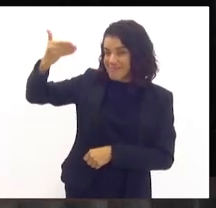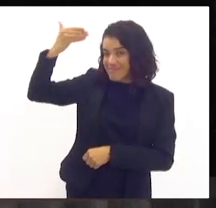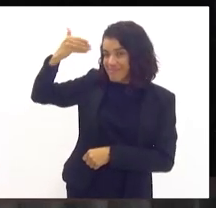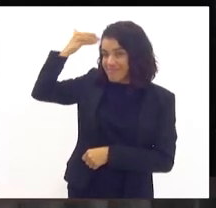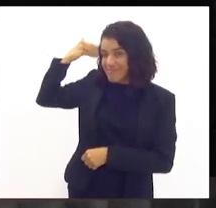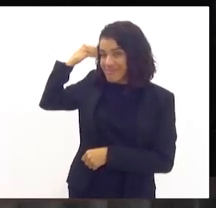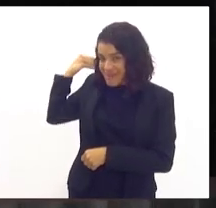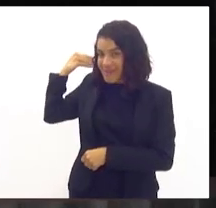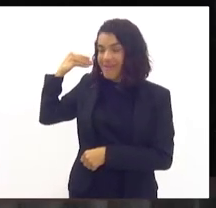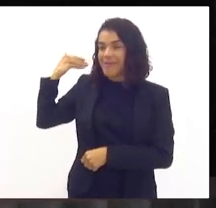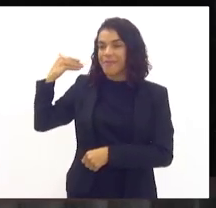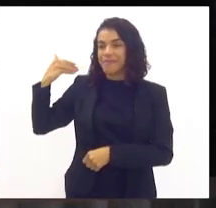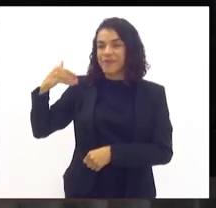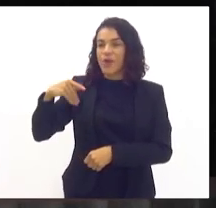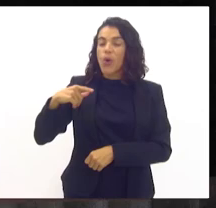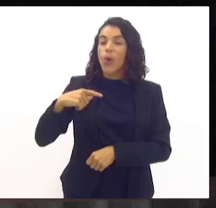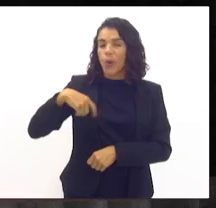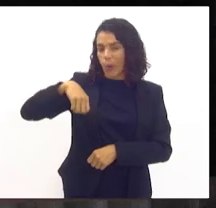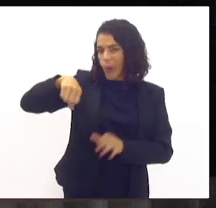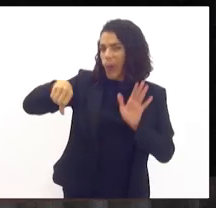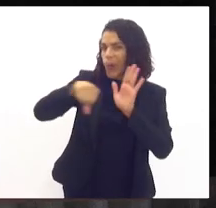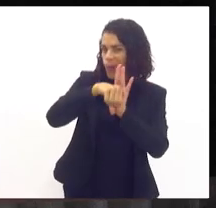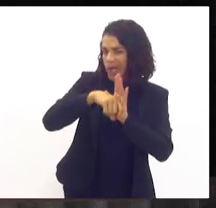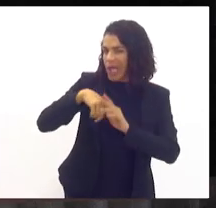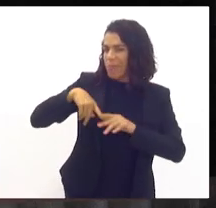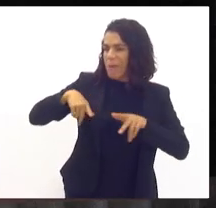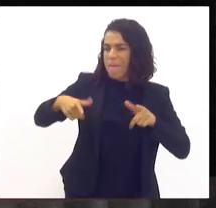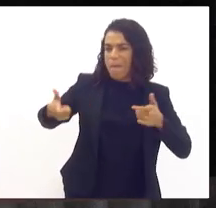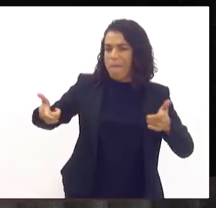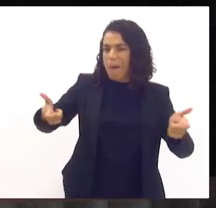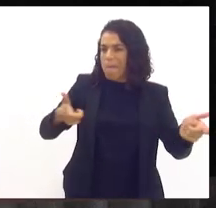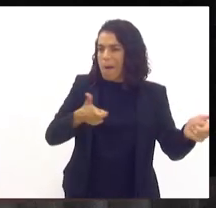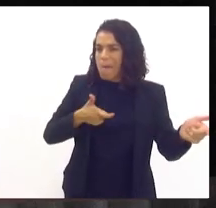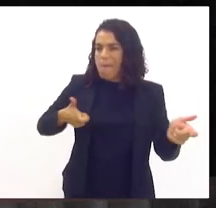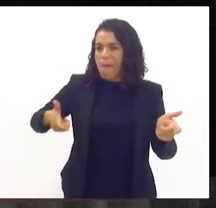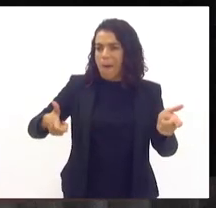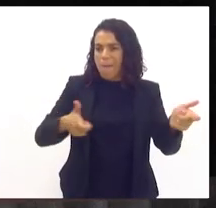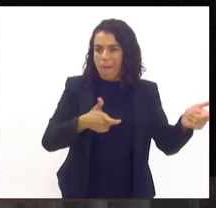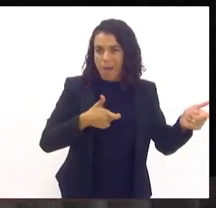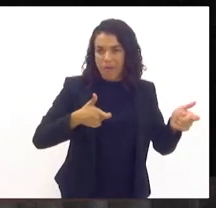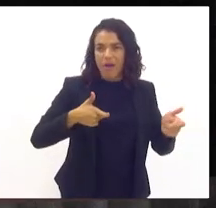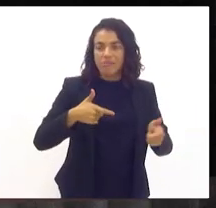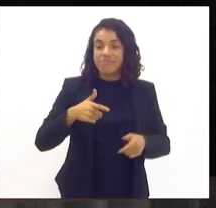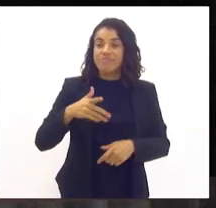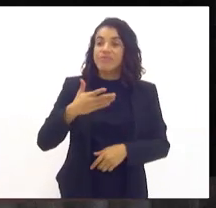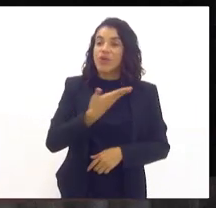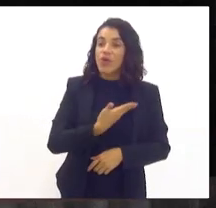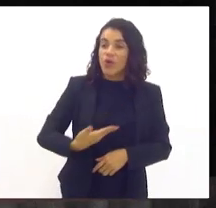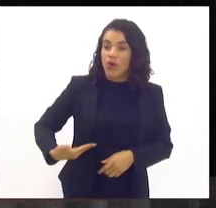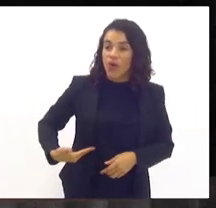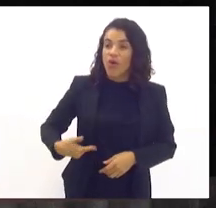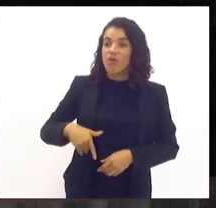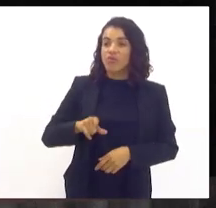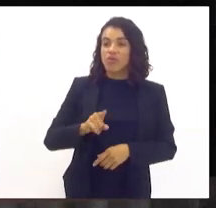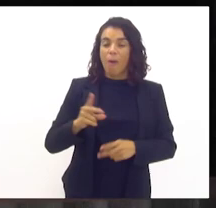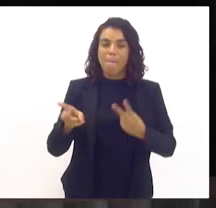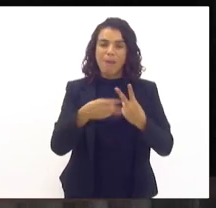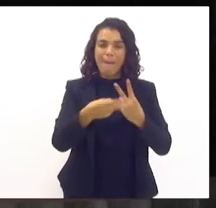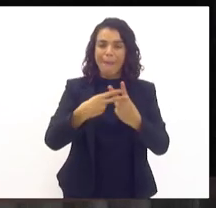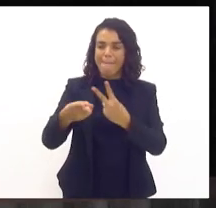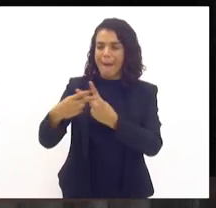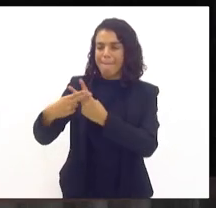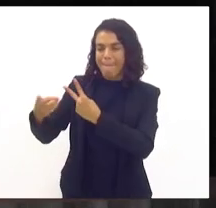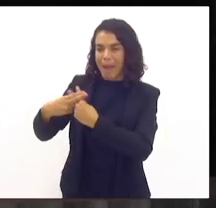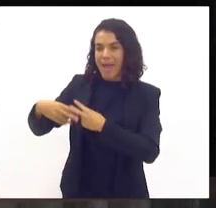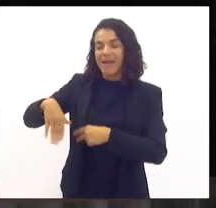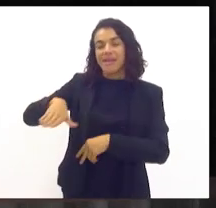Alencar, que o crime era brabo, era Pedrinho Maluco. Marcelo Alencar foi governador, botou todo mundo em xilindró, e a